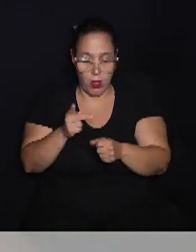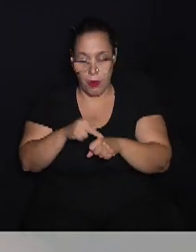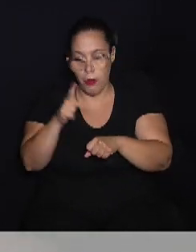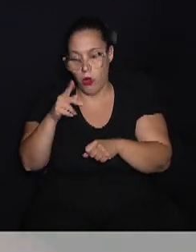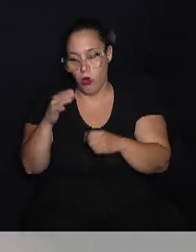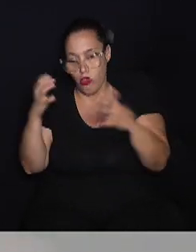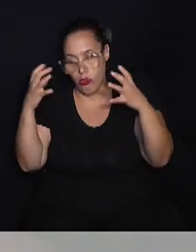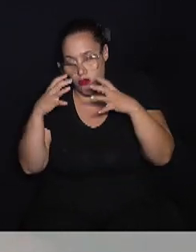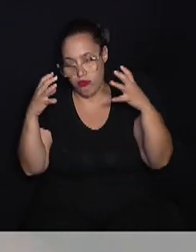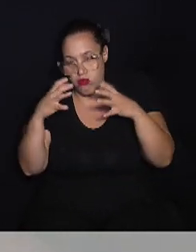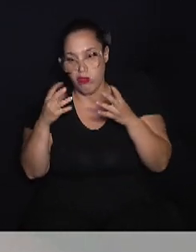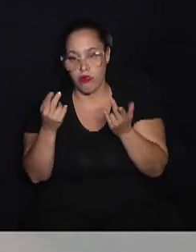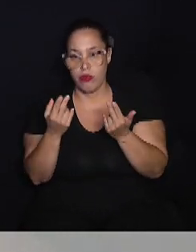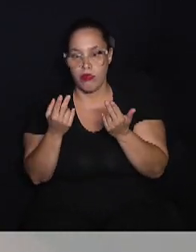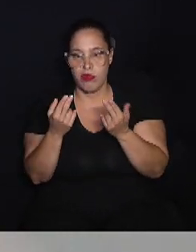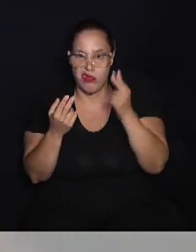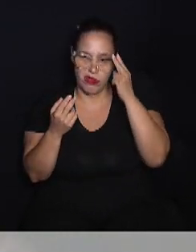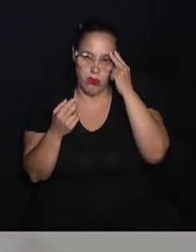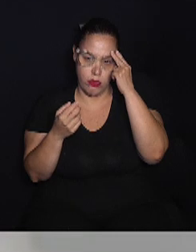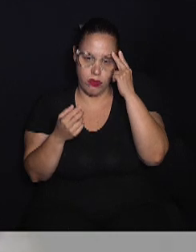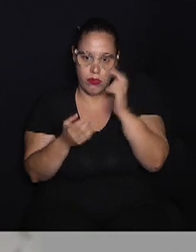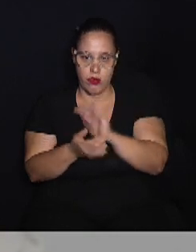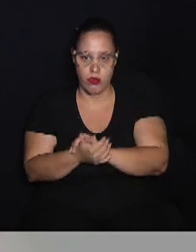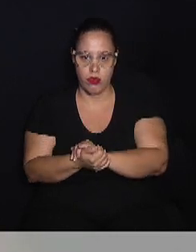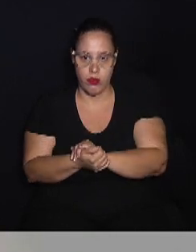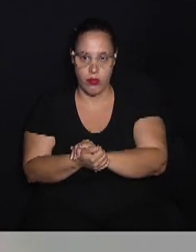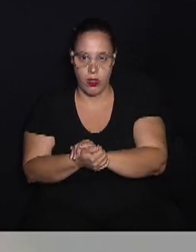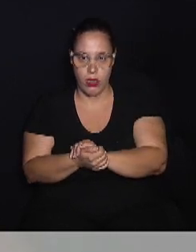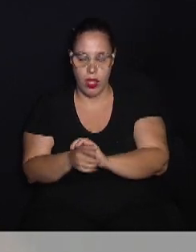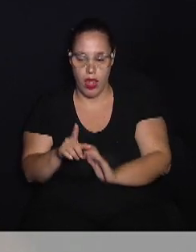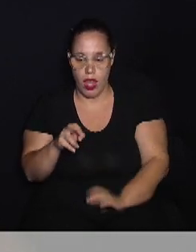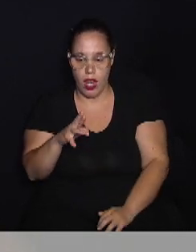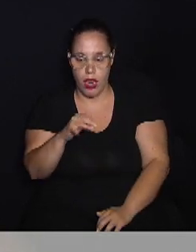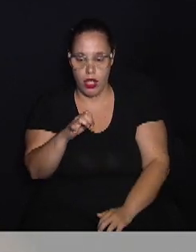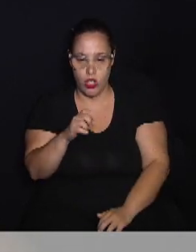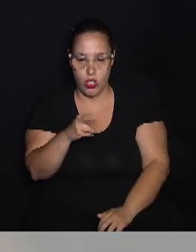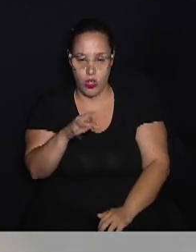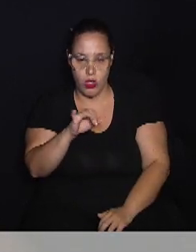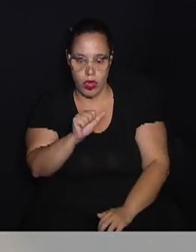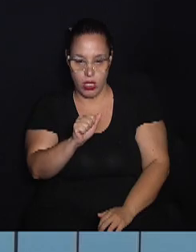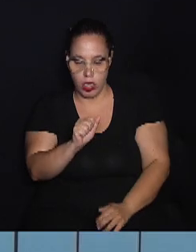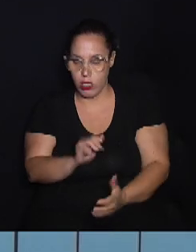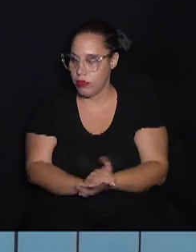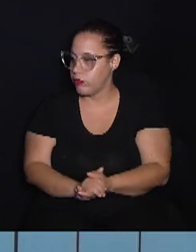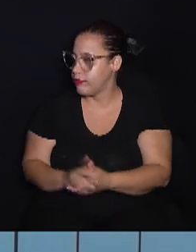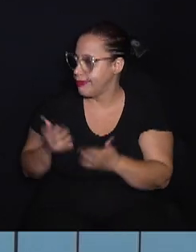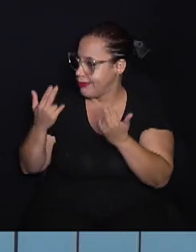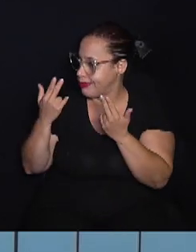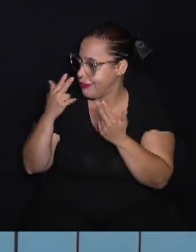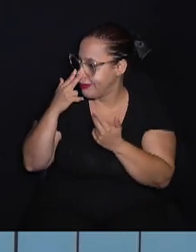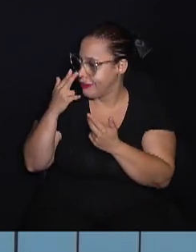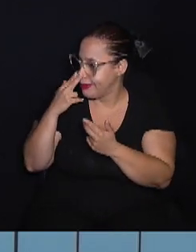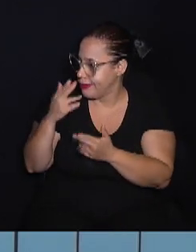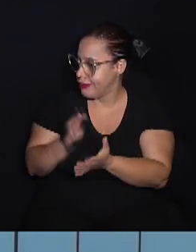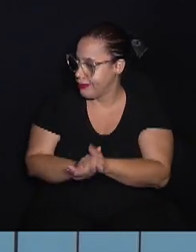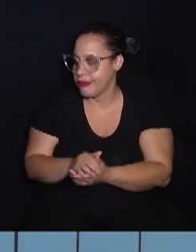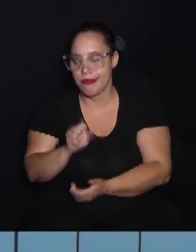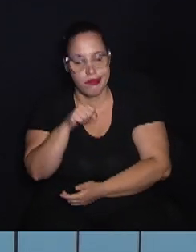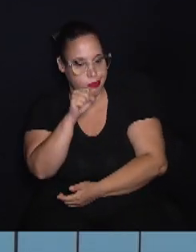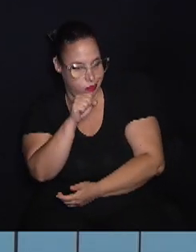uma aplicação muito semelhante que seria ali com leite de rosas bem parecido então